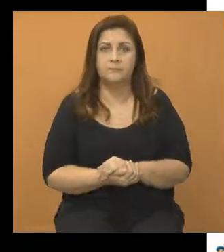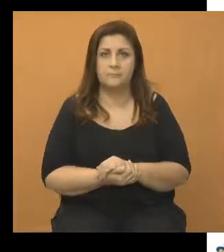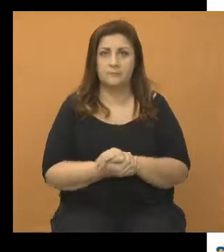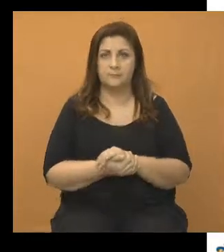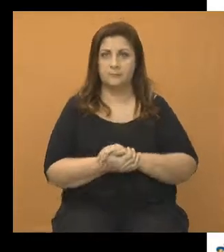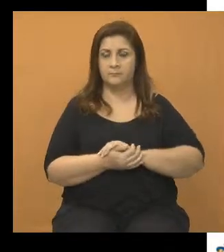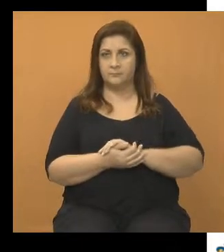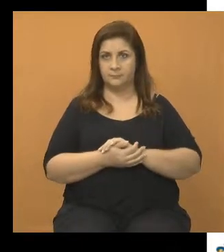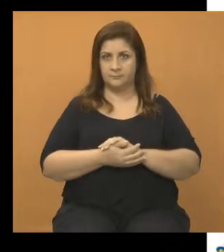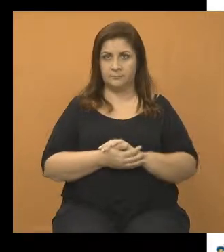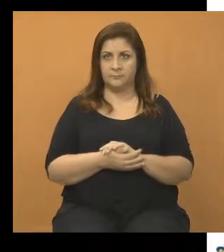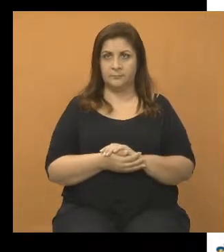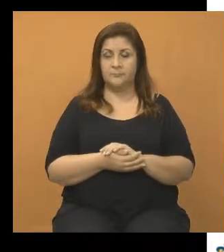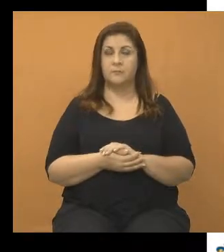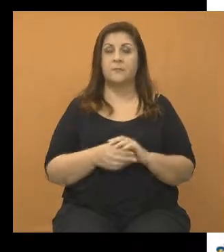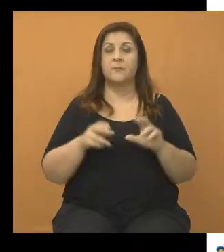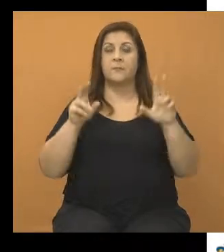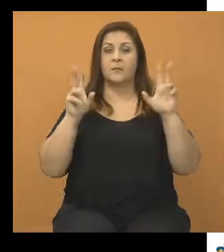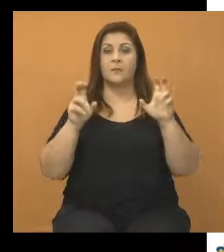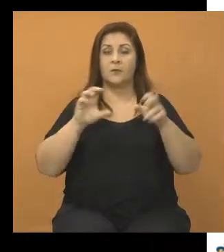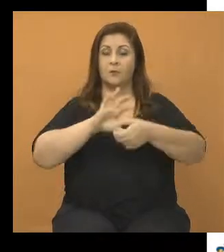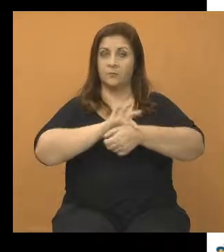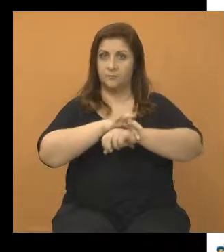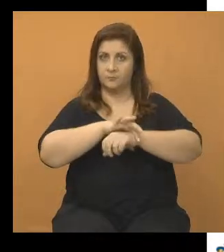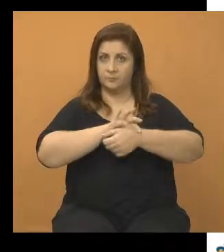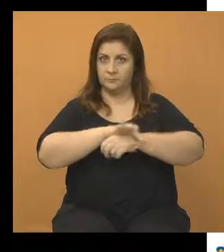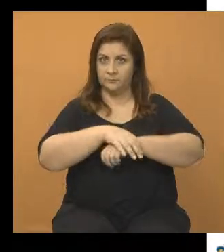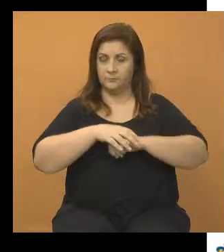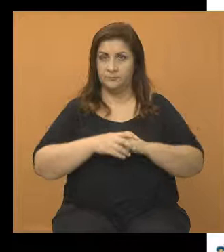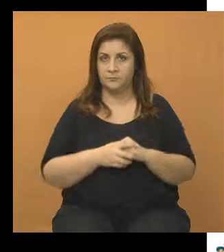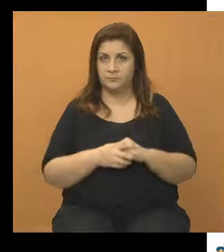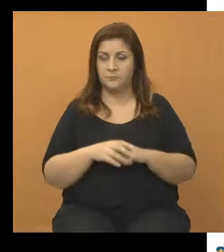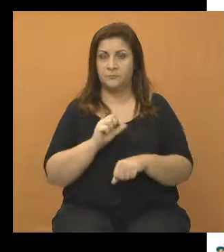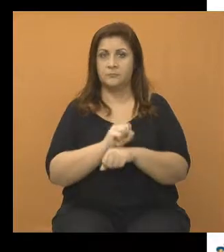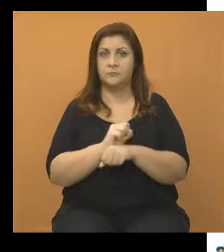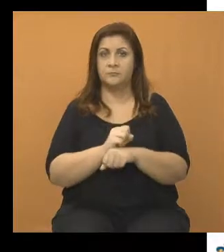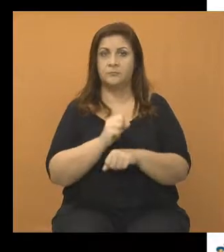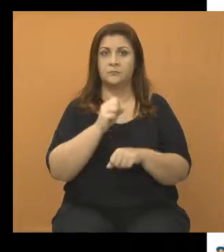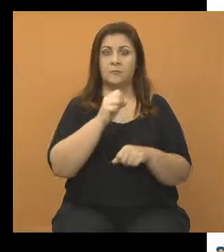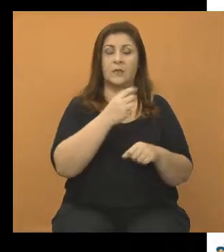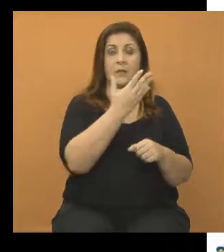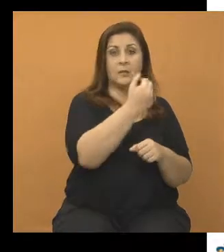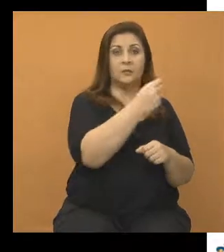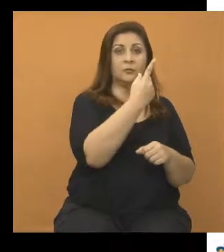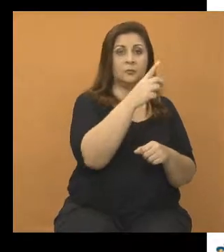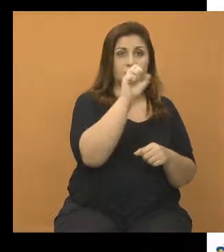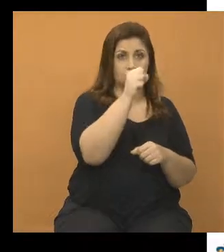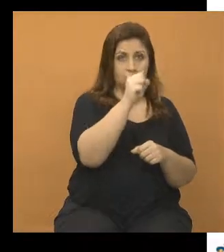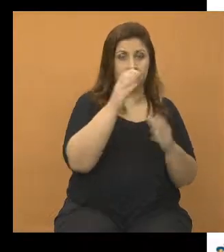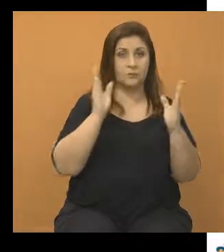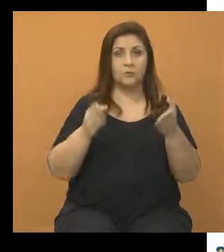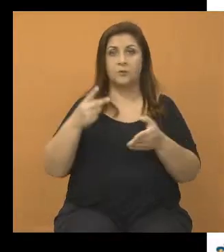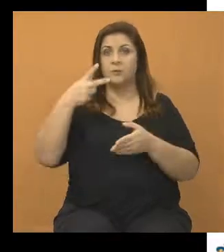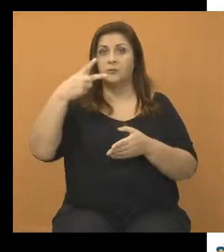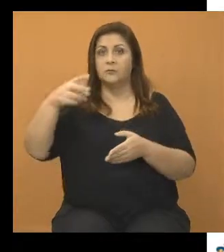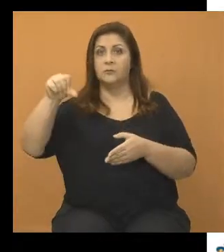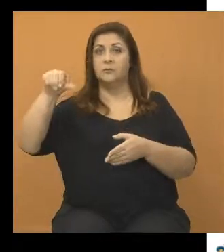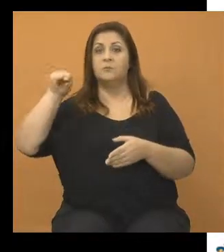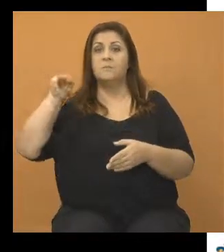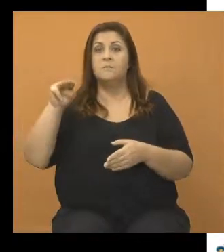O eixo de segurança, né, estimativa aqui de 18 para 29 milhões, e aqui